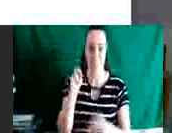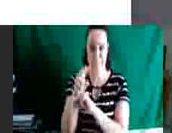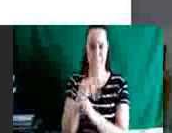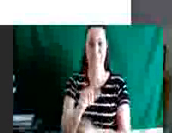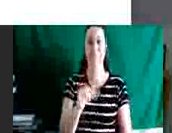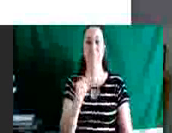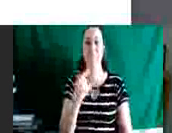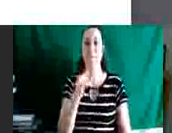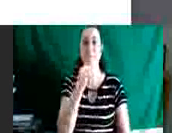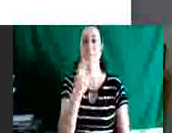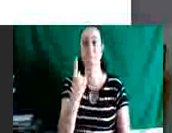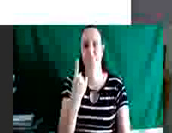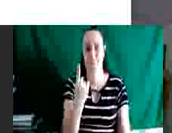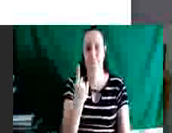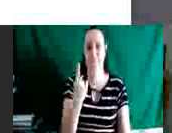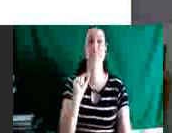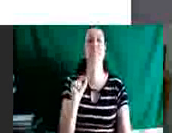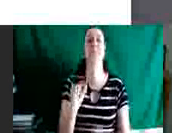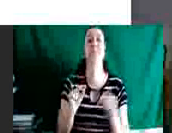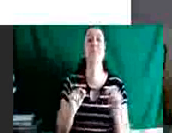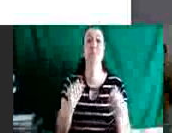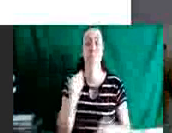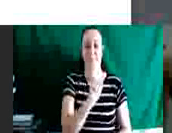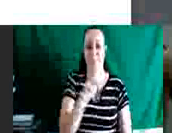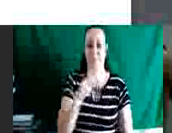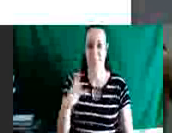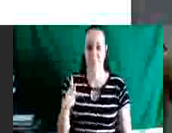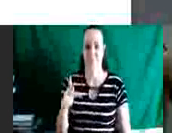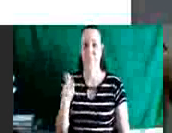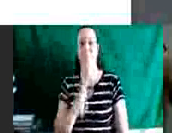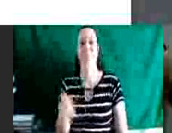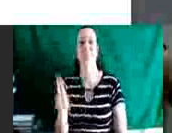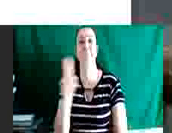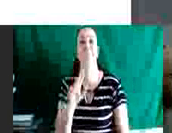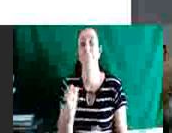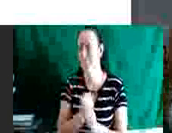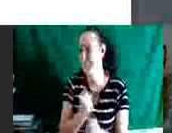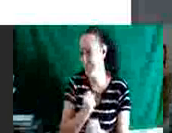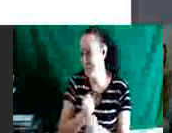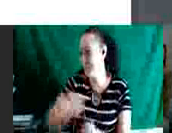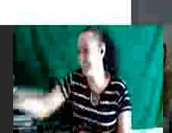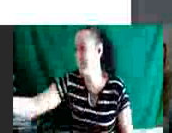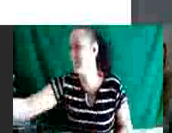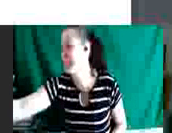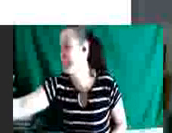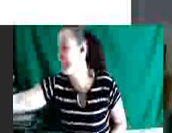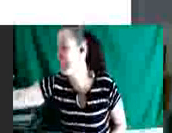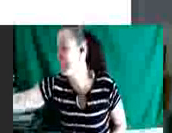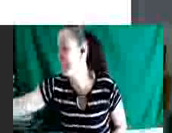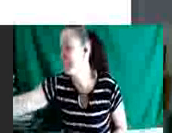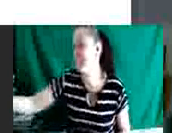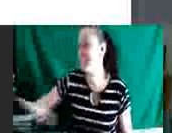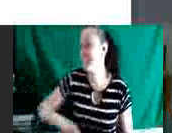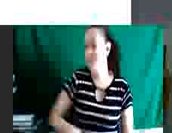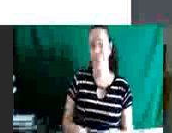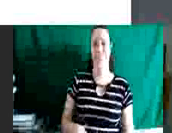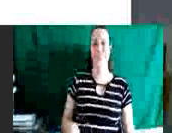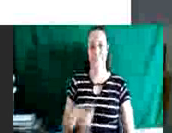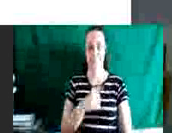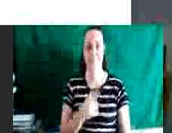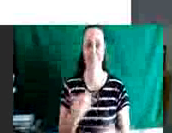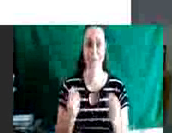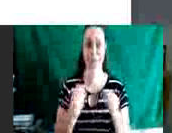ID, entre parênteses, mais, aspas, aí você põe mais um apóstrofo aqui, depois uma aspas. Se você colocar esse comando aqui,